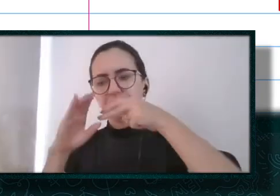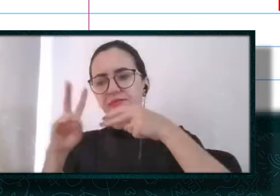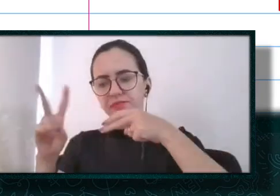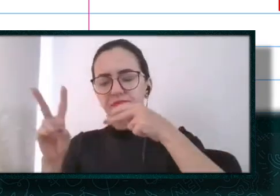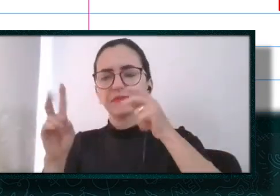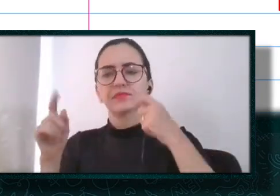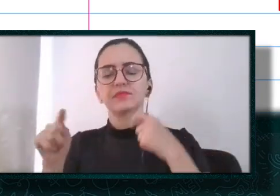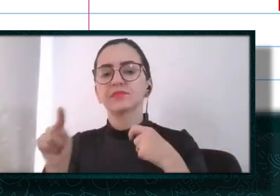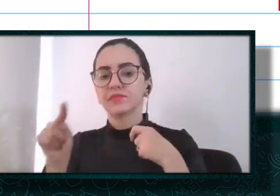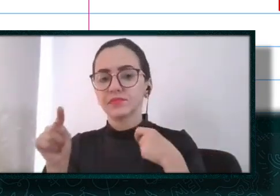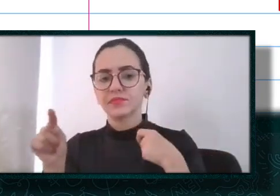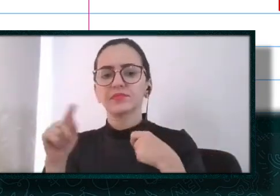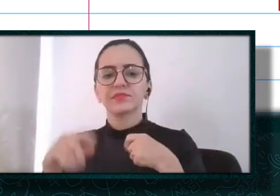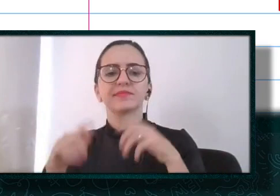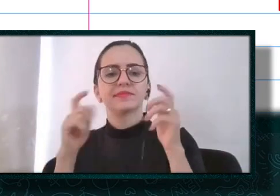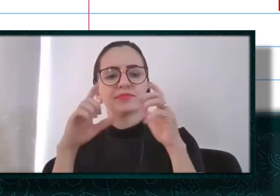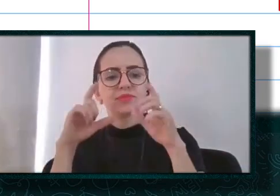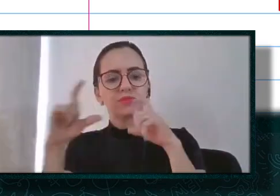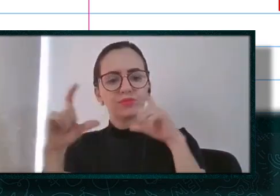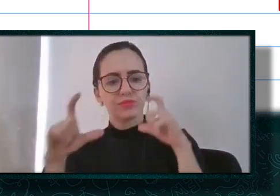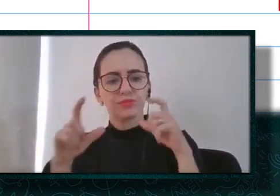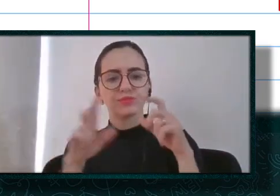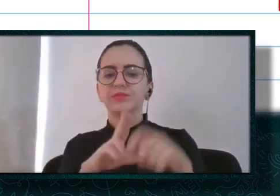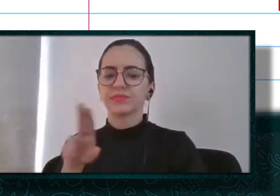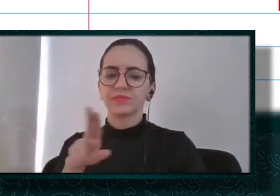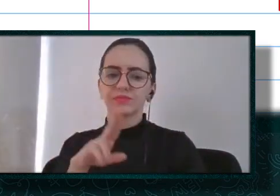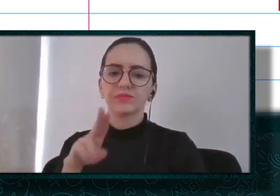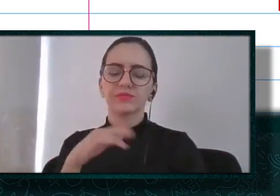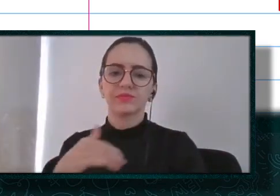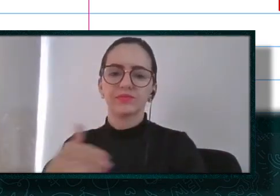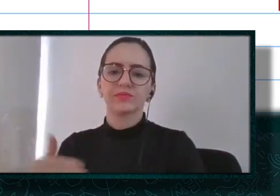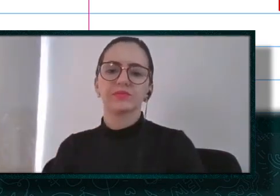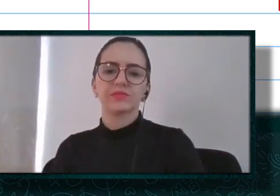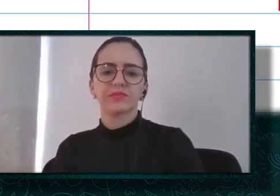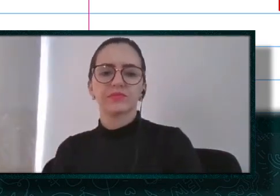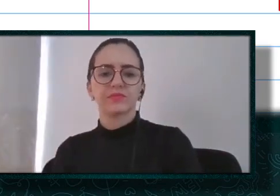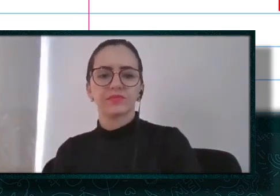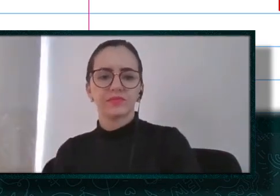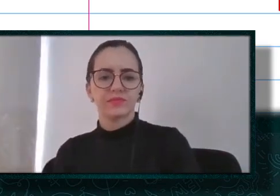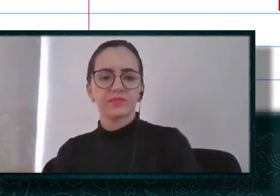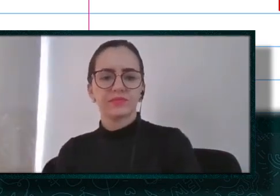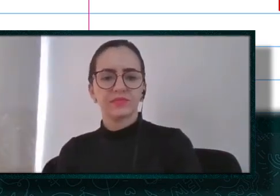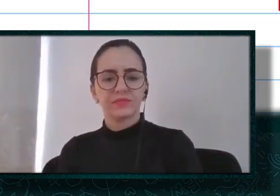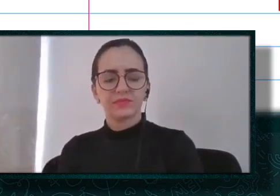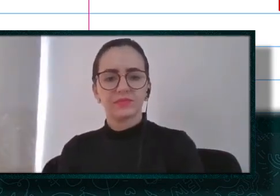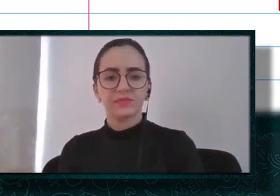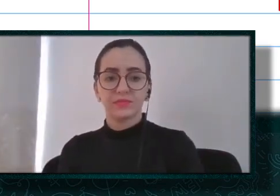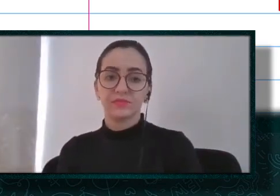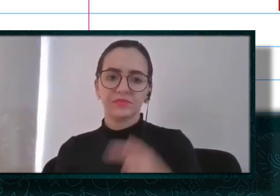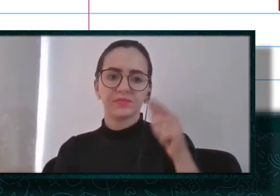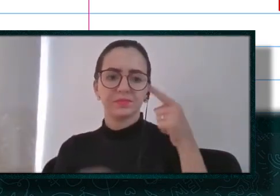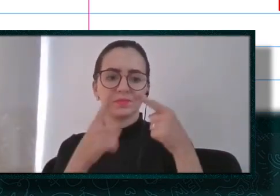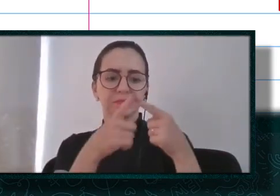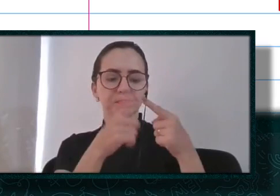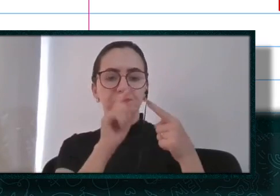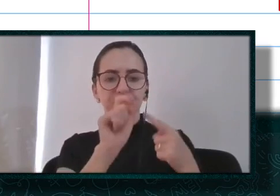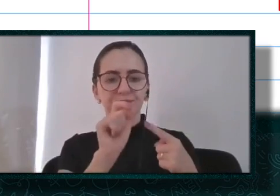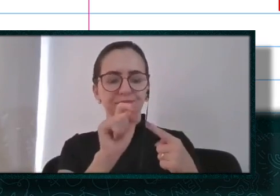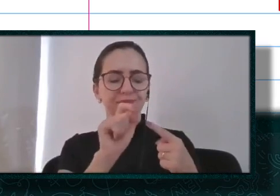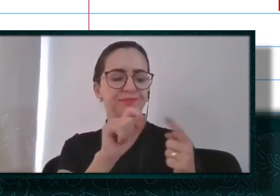equações. A primeira coisa que eu preciso fazer é pegar os volumes das duas soluções e converter para